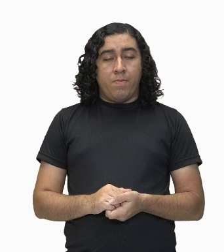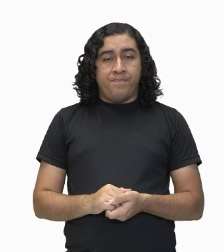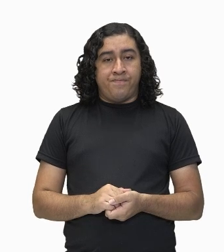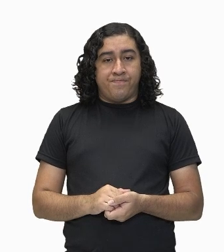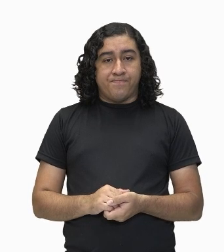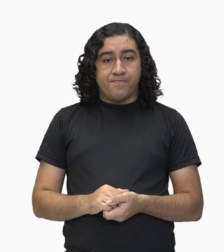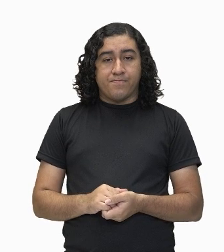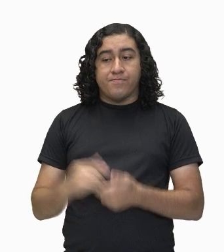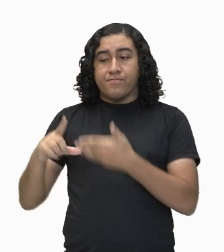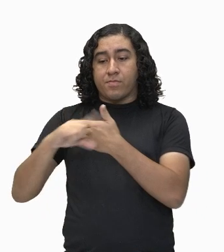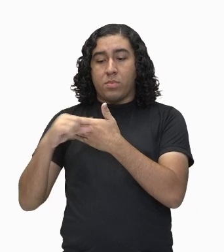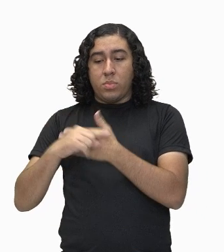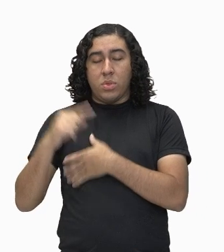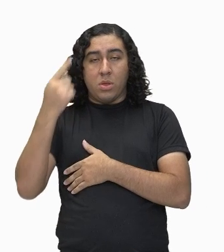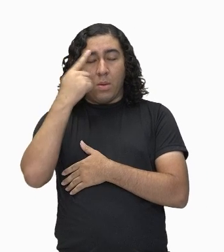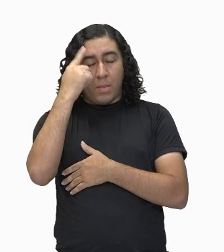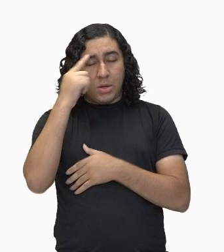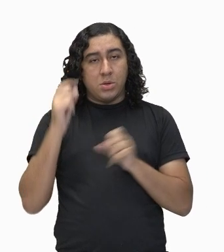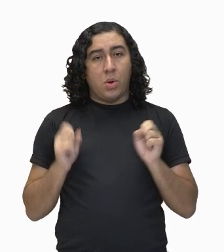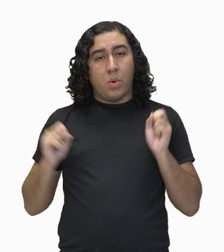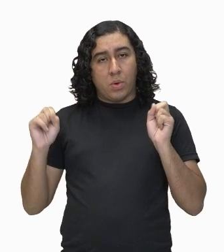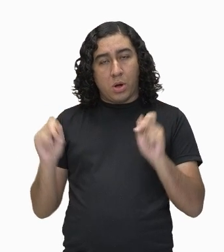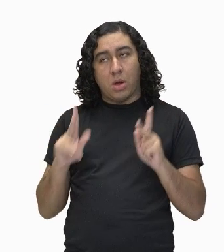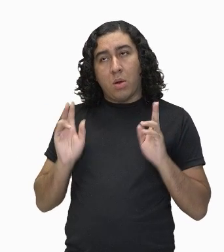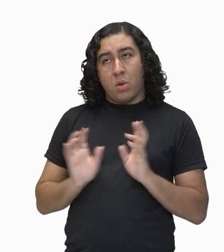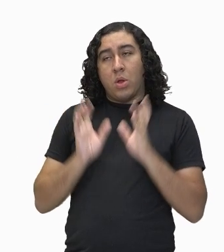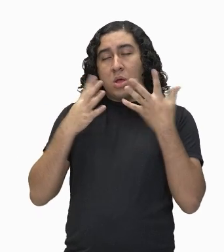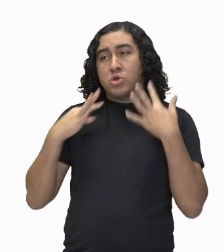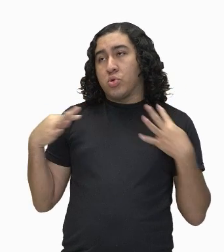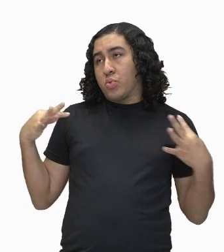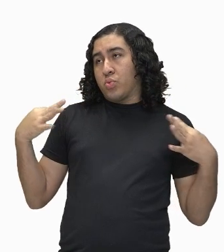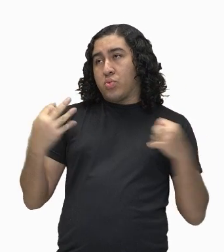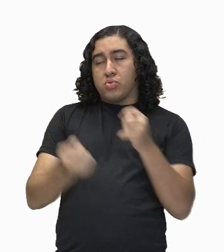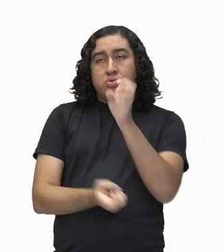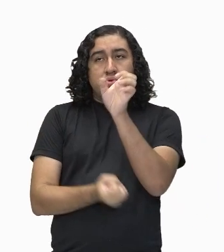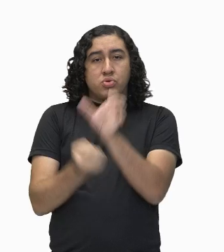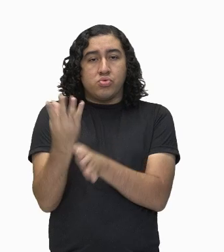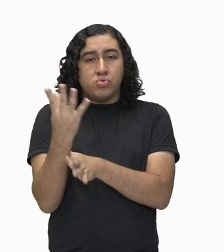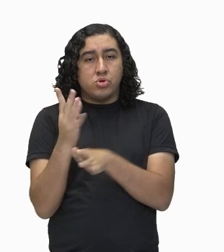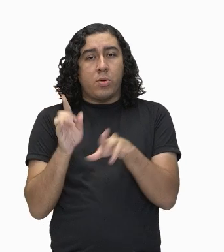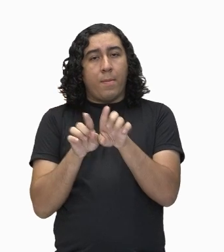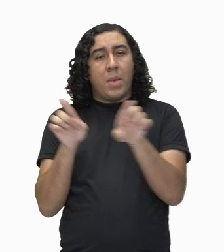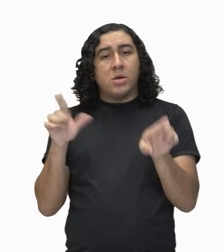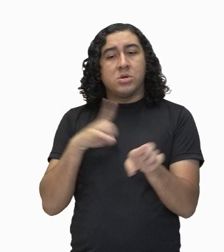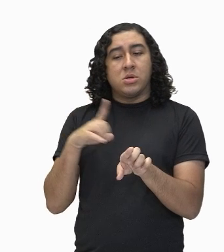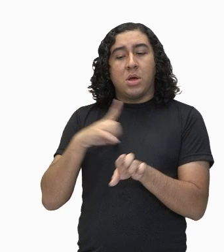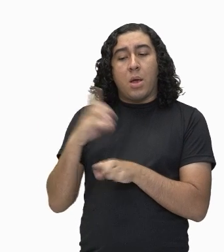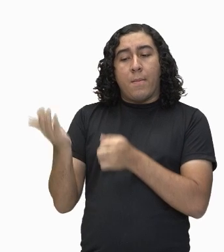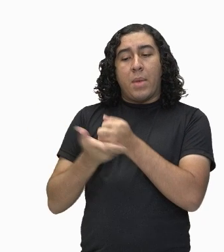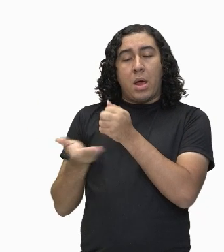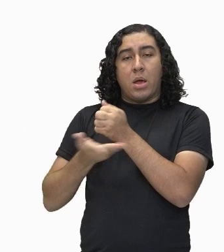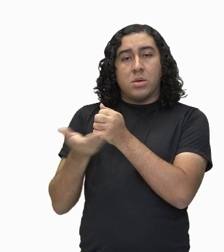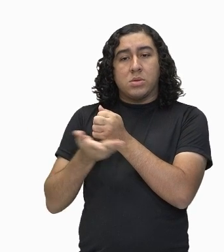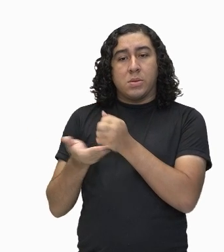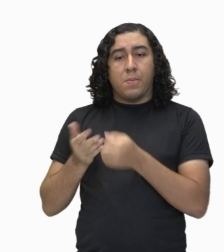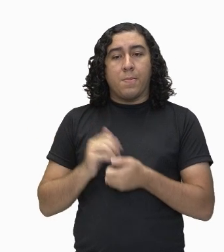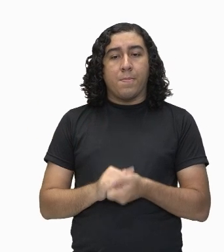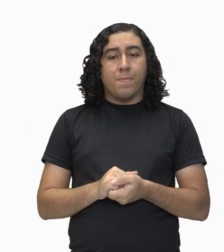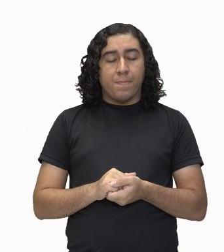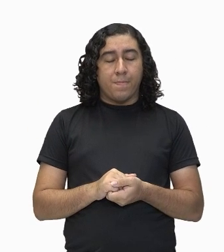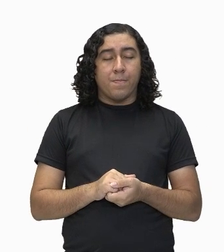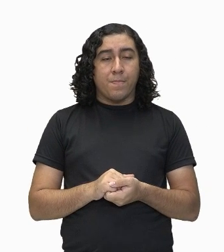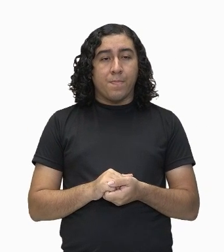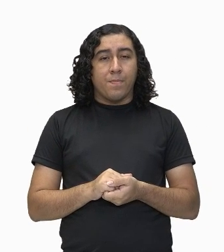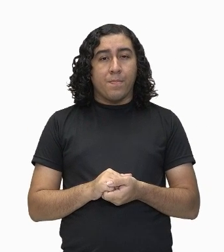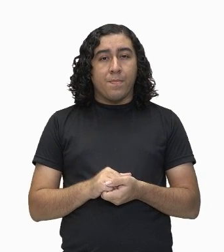dizer, beleza, os fenômenos são tudo aquilo que aparece, mas eles têm uma essência. E